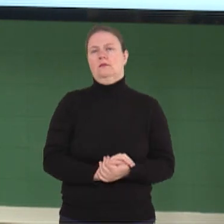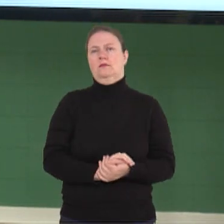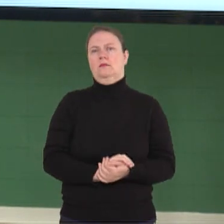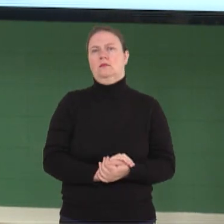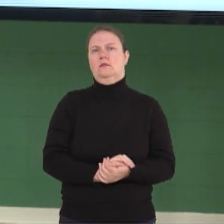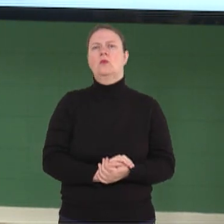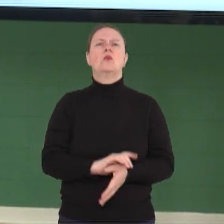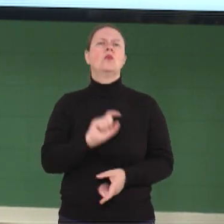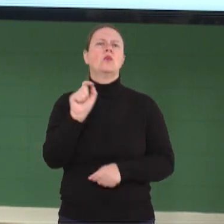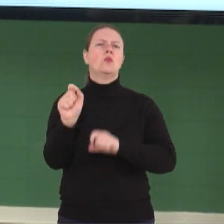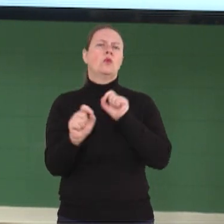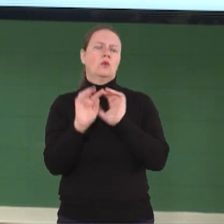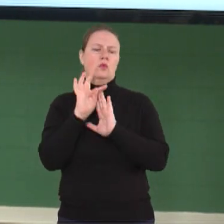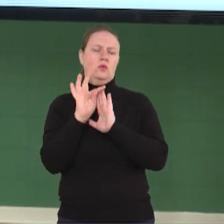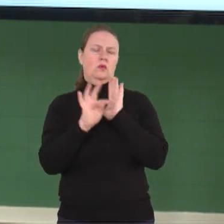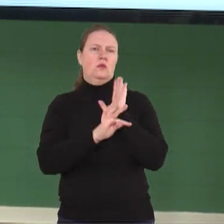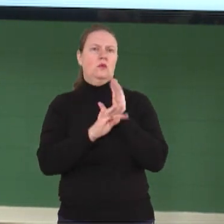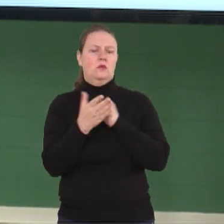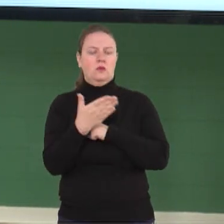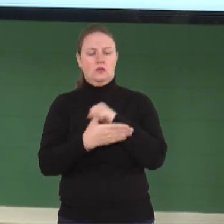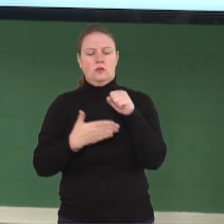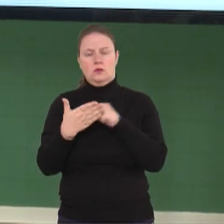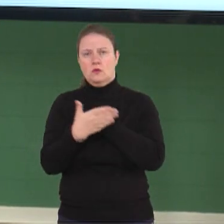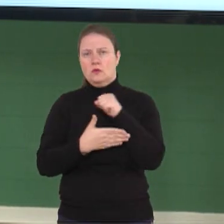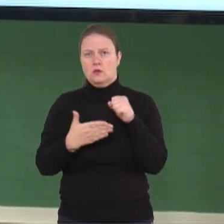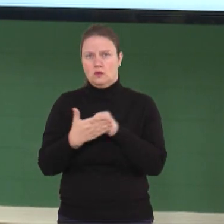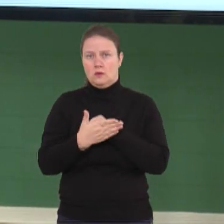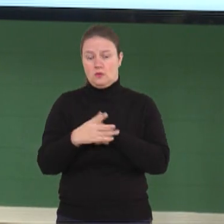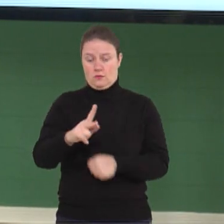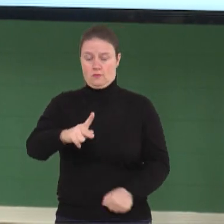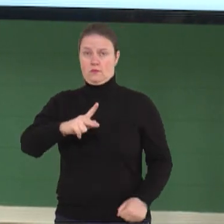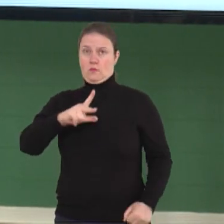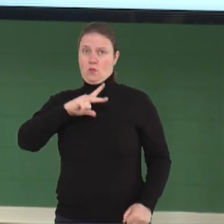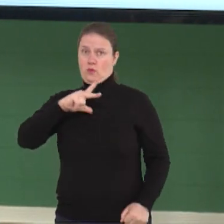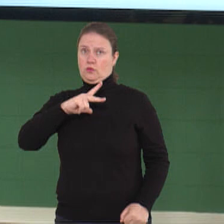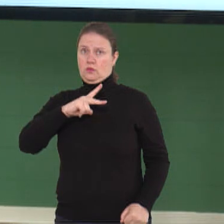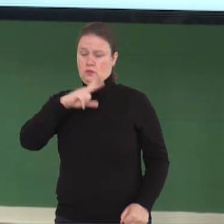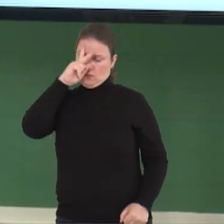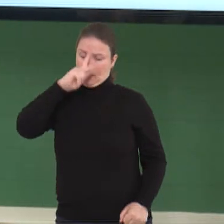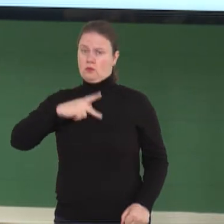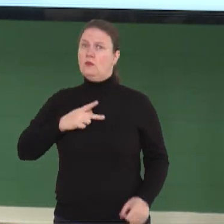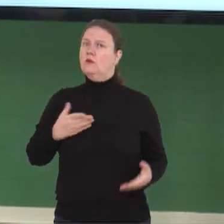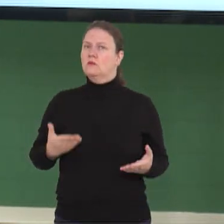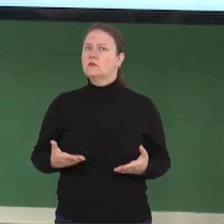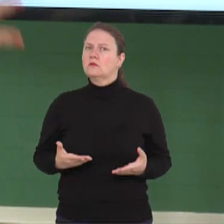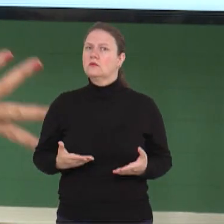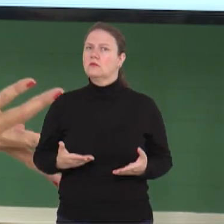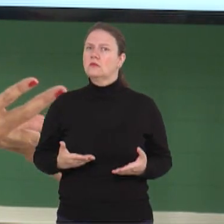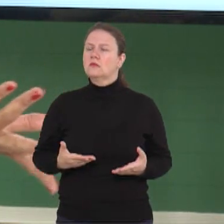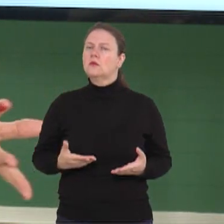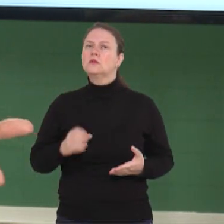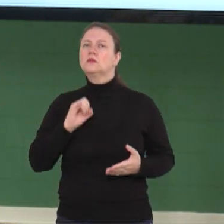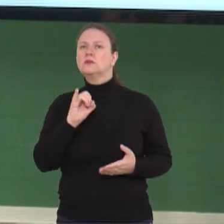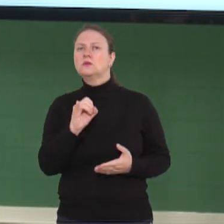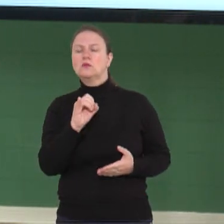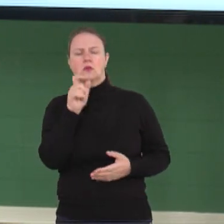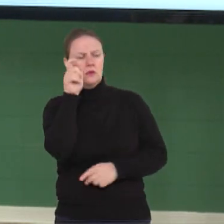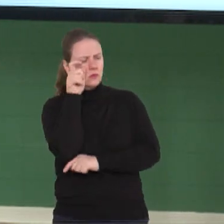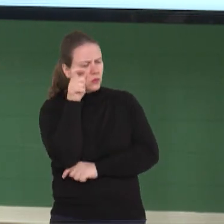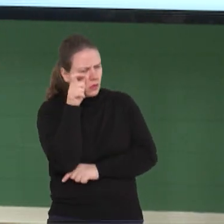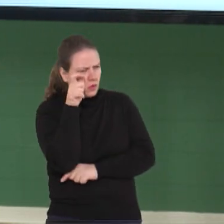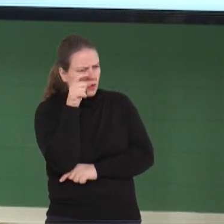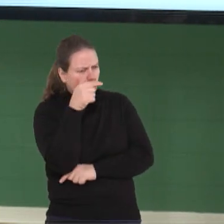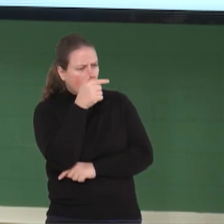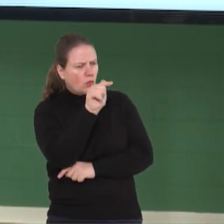resenha é um texto que se baseia numa análise pessoal. Tá? Então, quando eu leio a resenha, talvez você vai assistir o filme, você vai